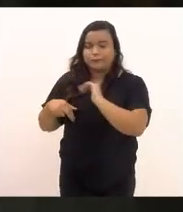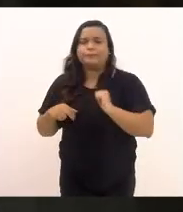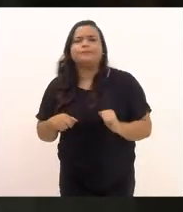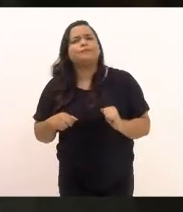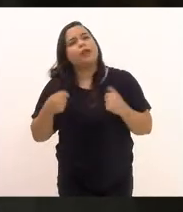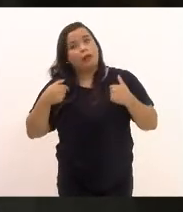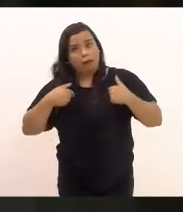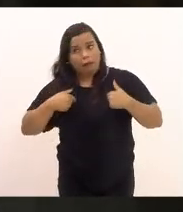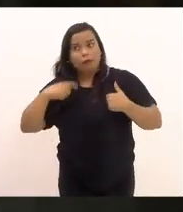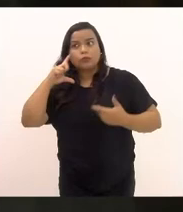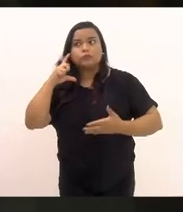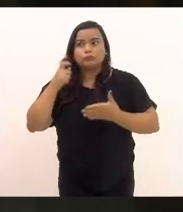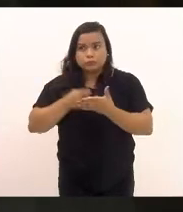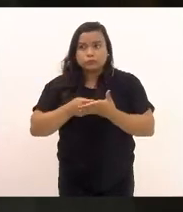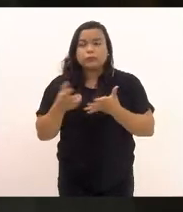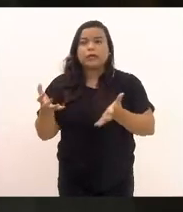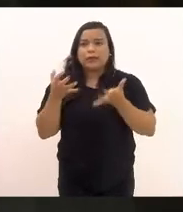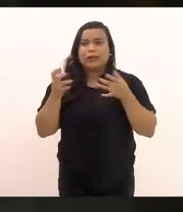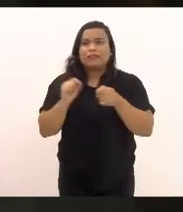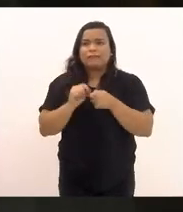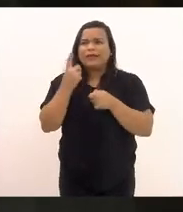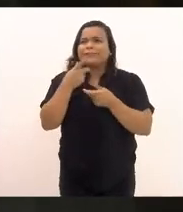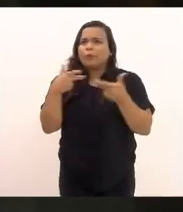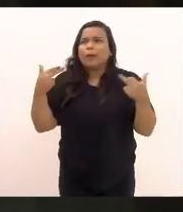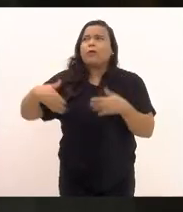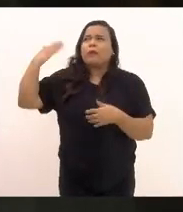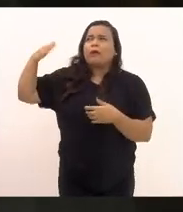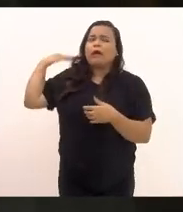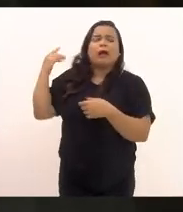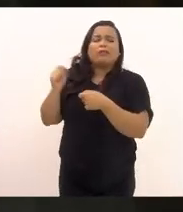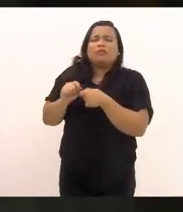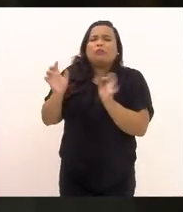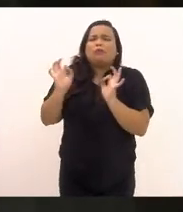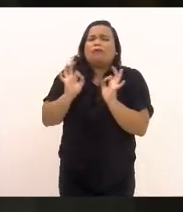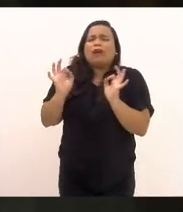eu resolvi fazer alguma coisa que eu não fazia há muito tempo.